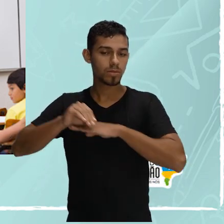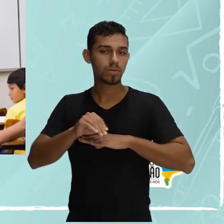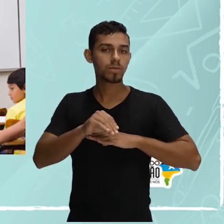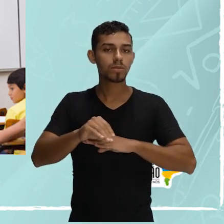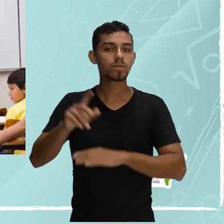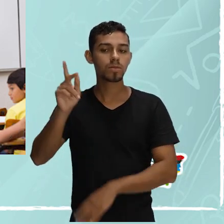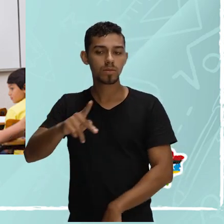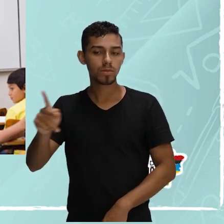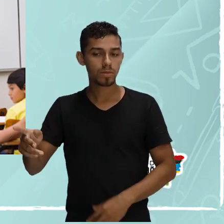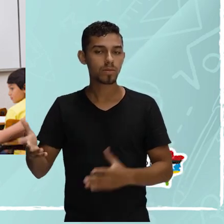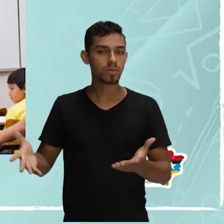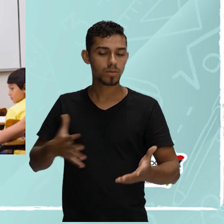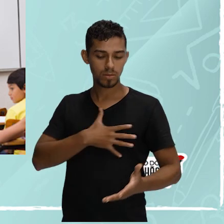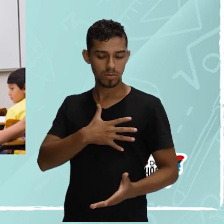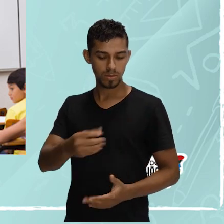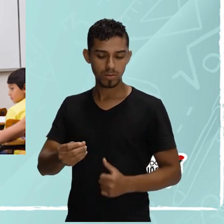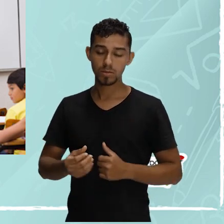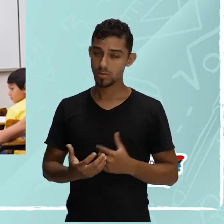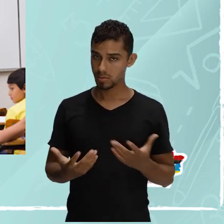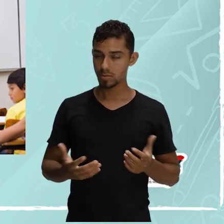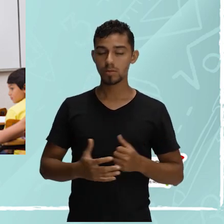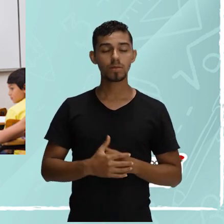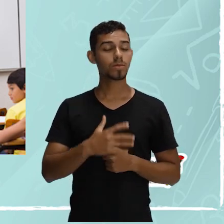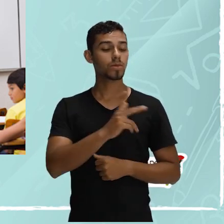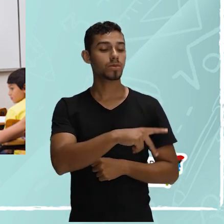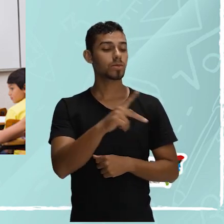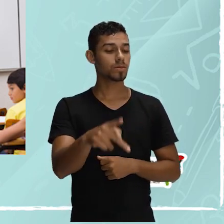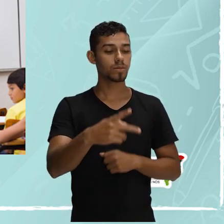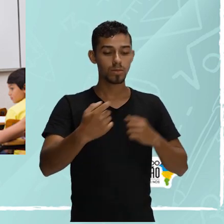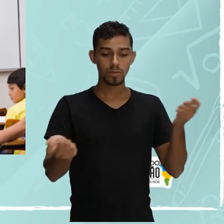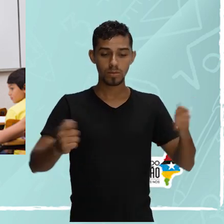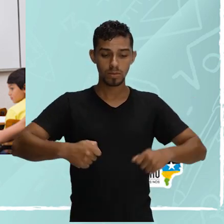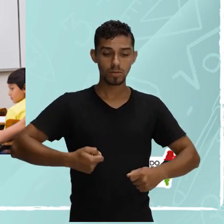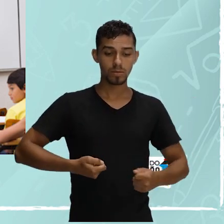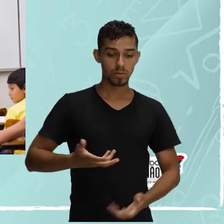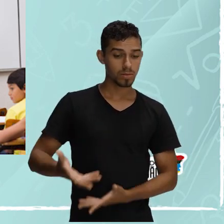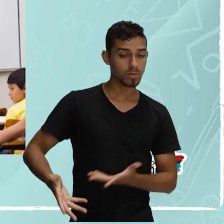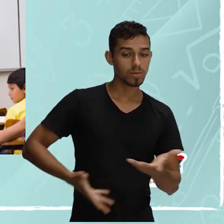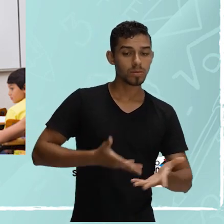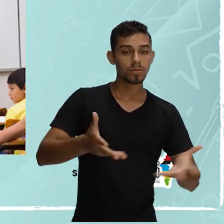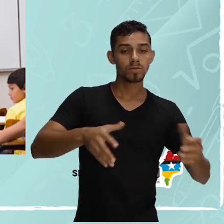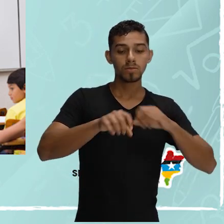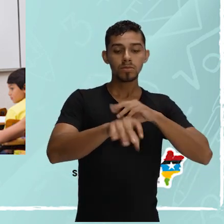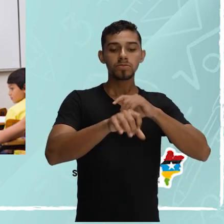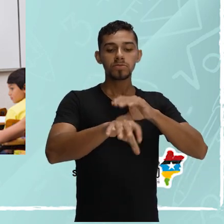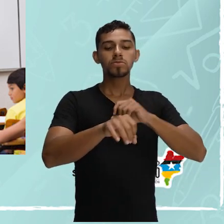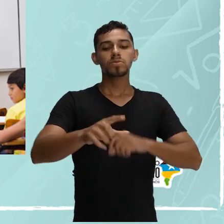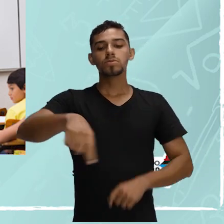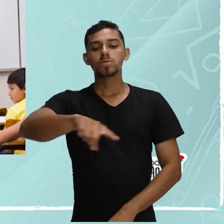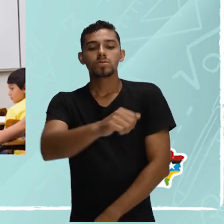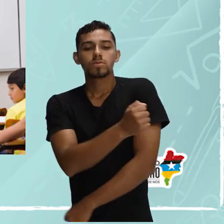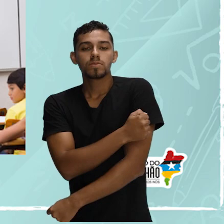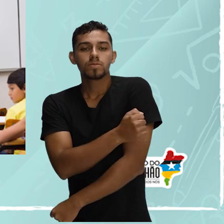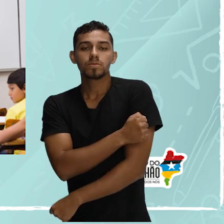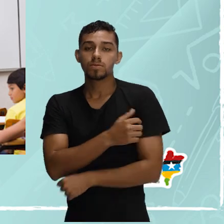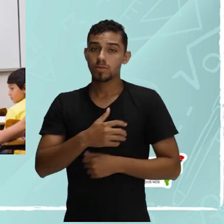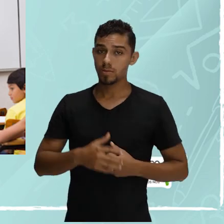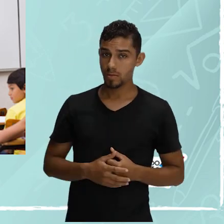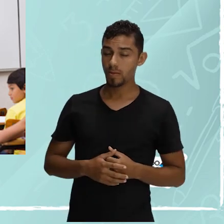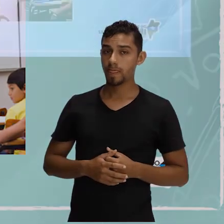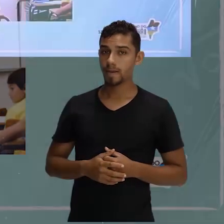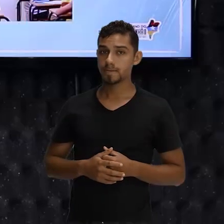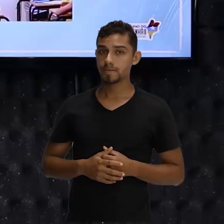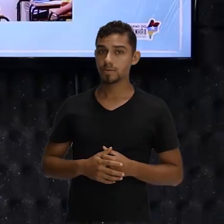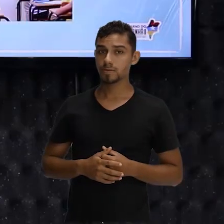professor deve repassar o conhecimento aos alunos. Isso aqui são o quê, gente? São status sociais ou papéis